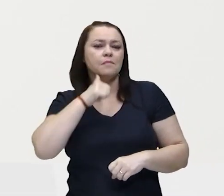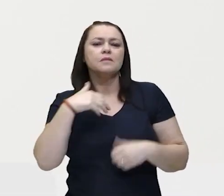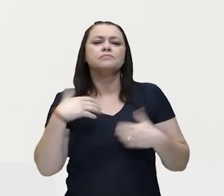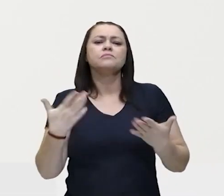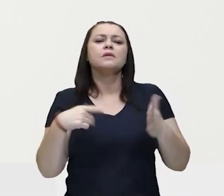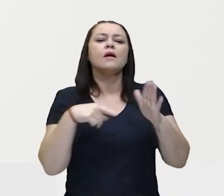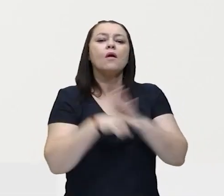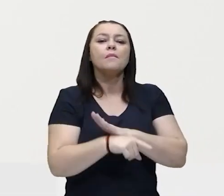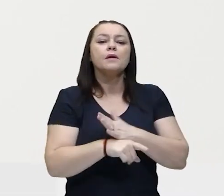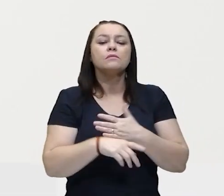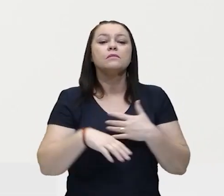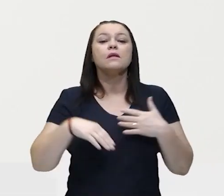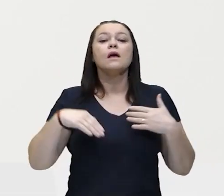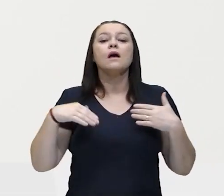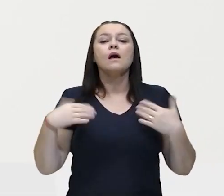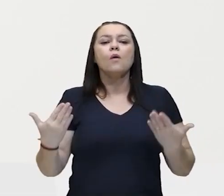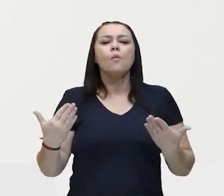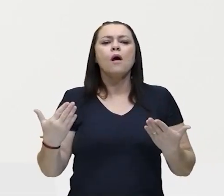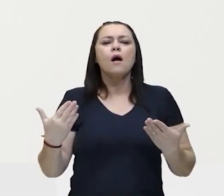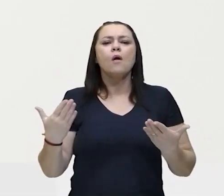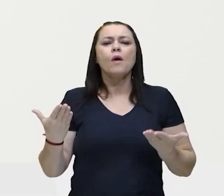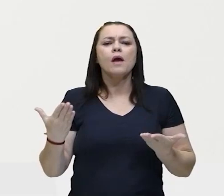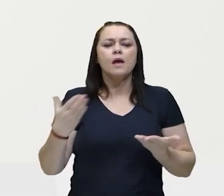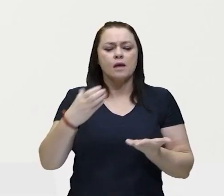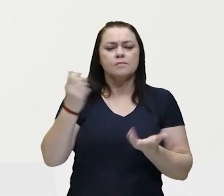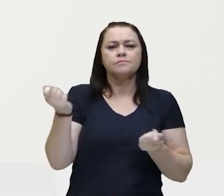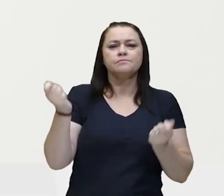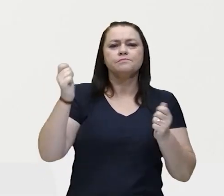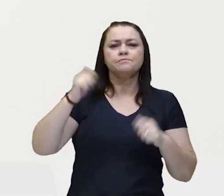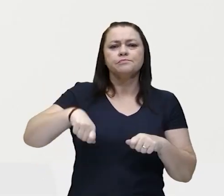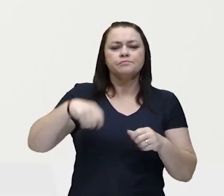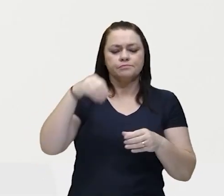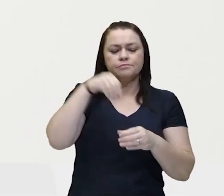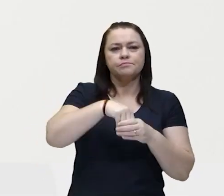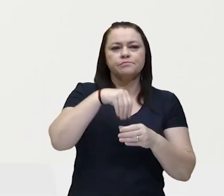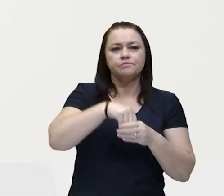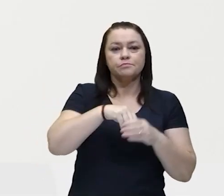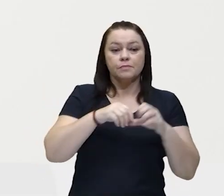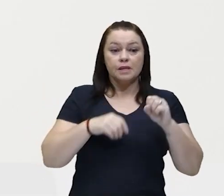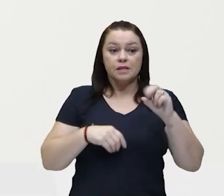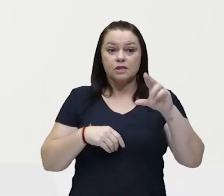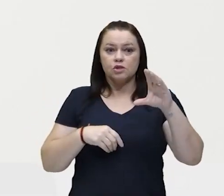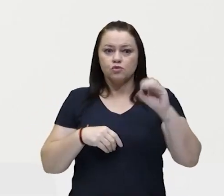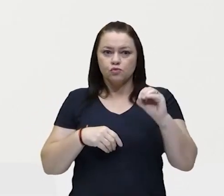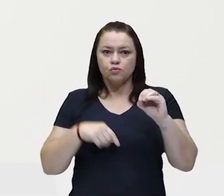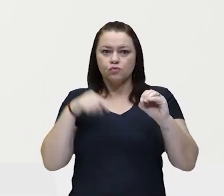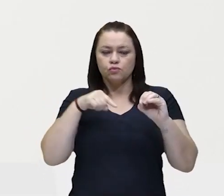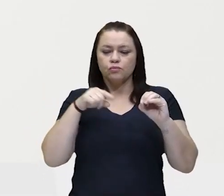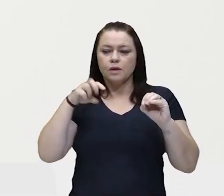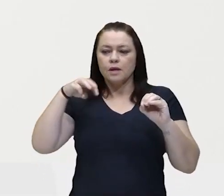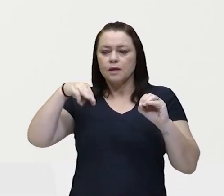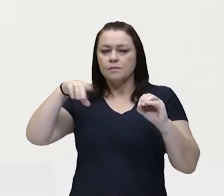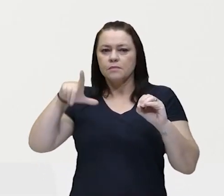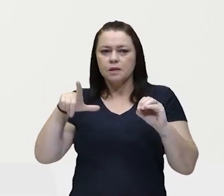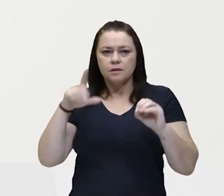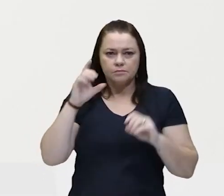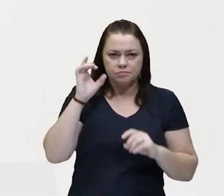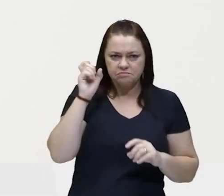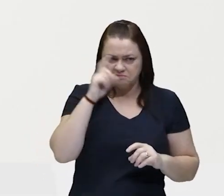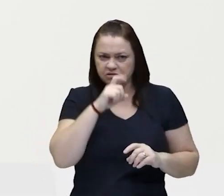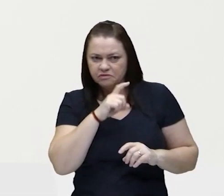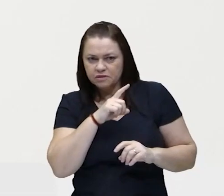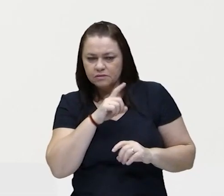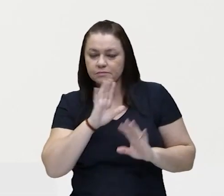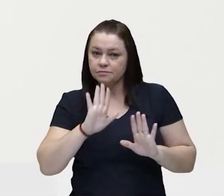é a quantidade desse suco em mililitros? Difícil, professor? Bom,